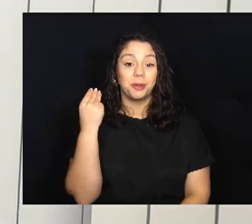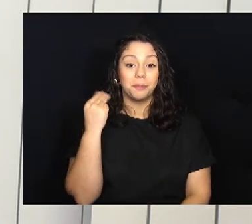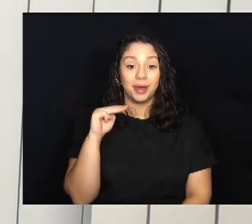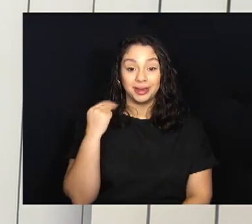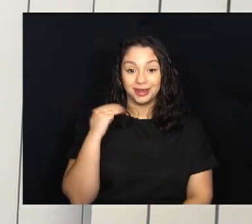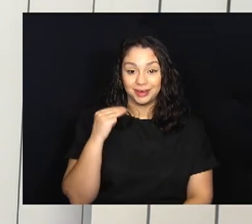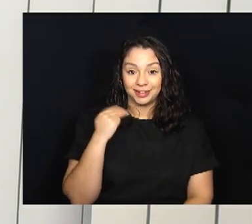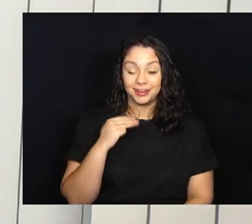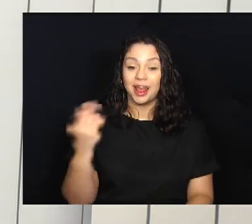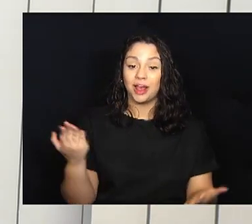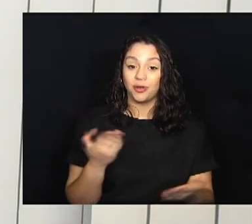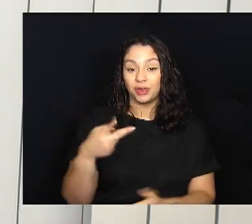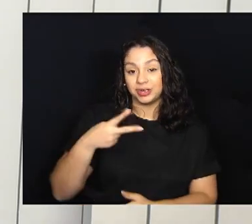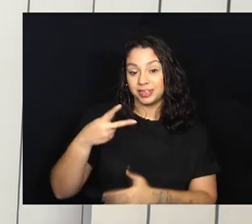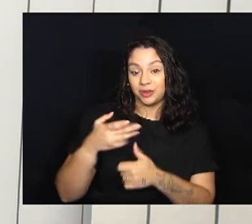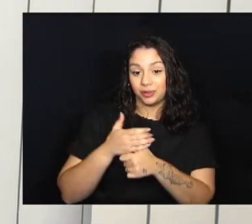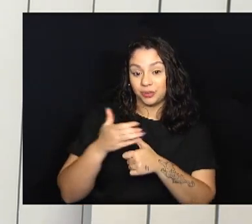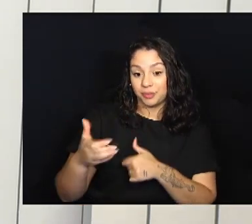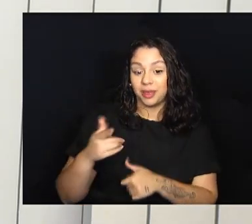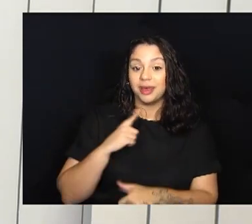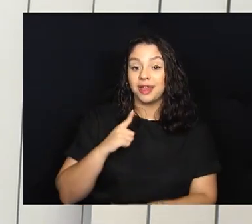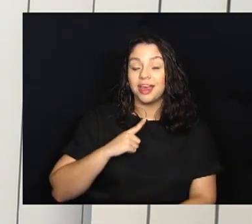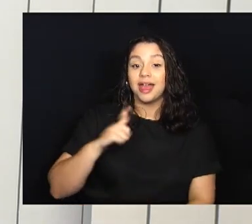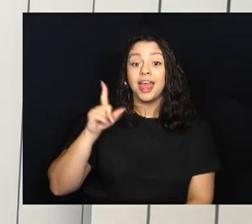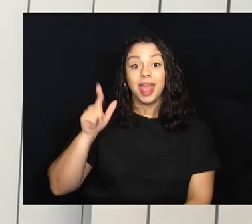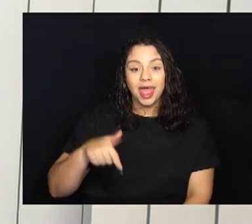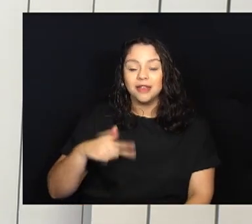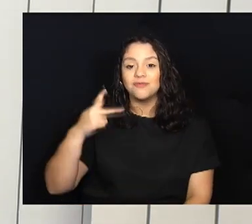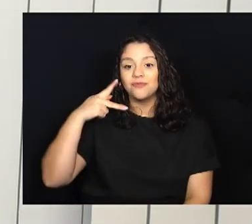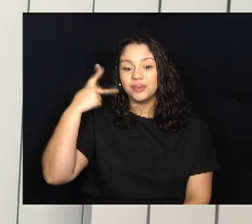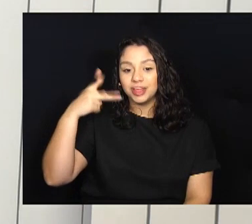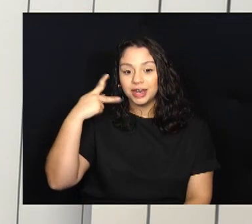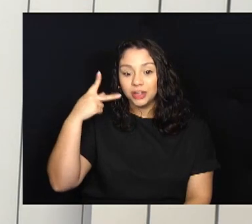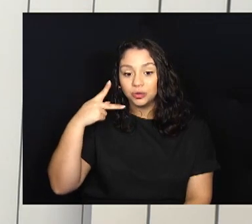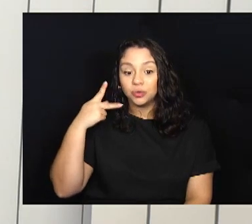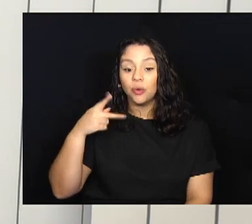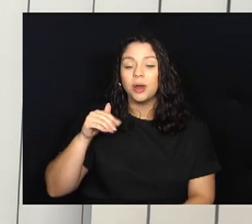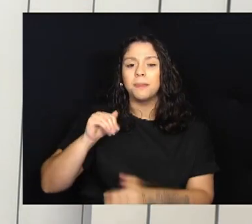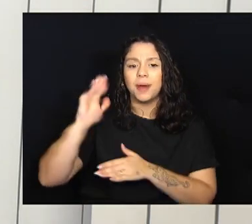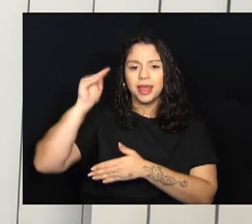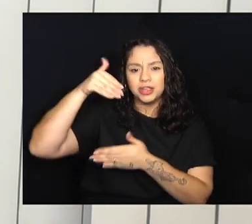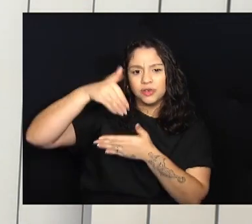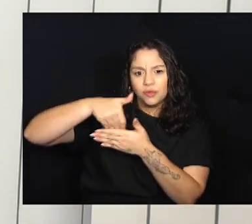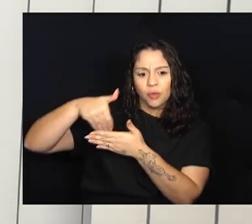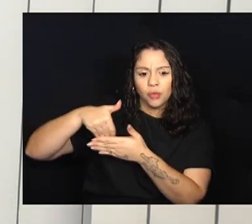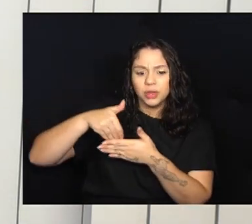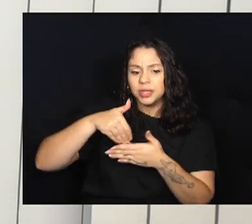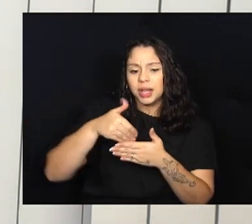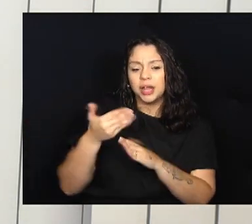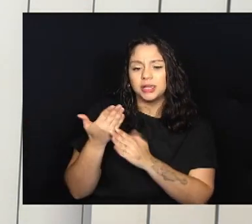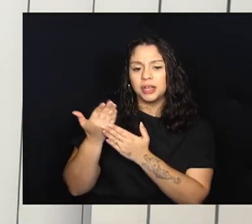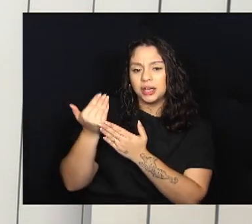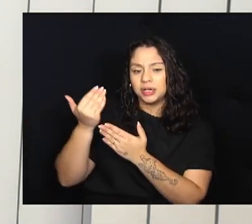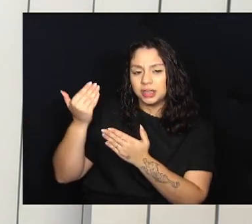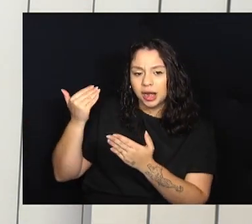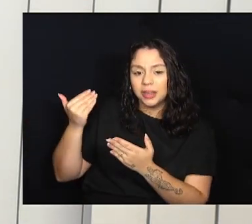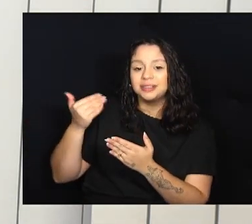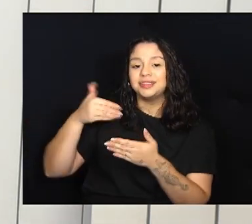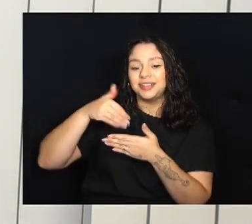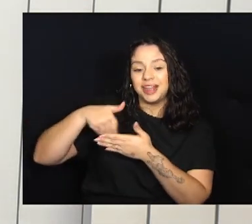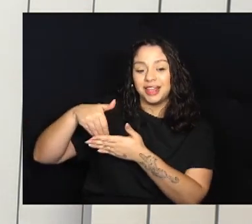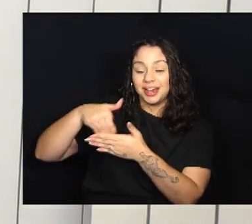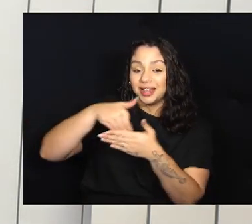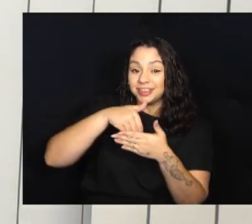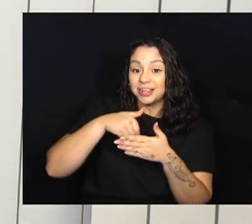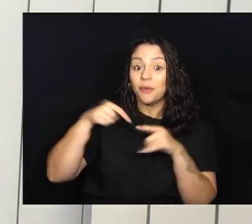no segundo mandato, foi a parlamentar mais votada na última eleição aqui da Câmara de